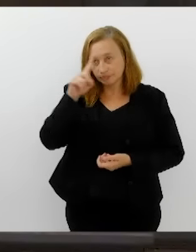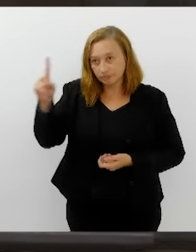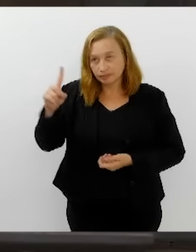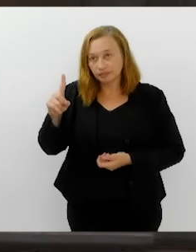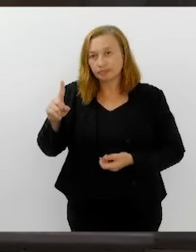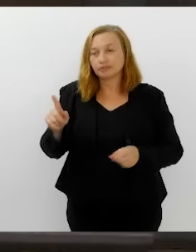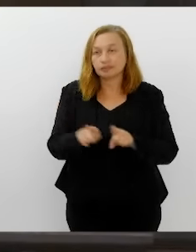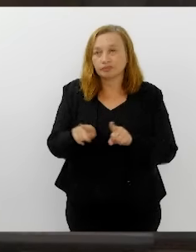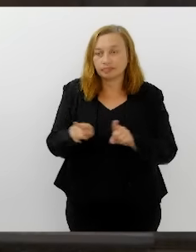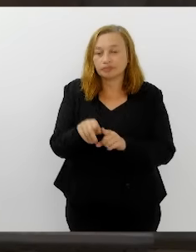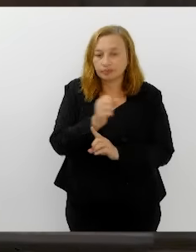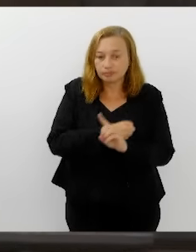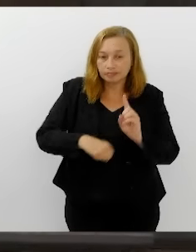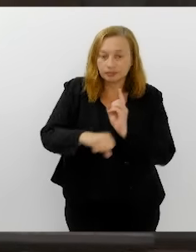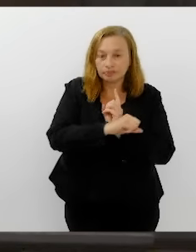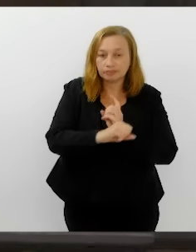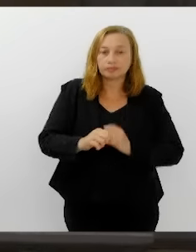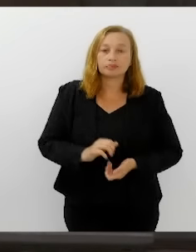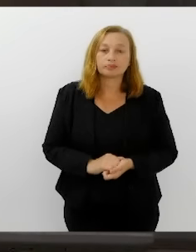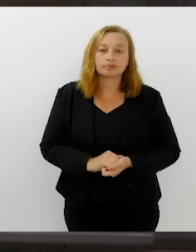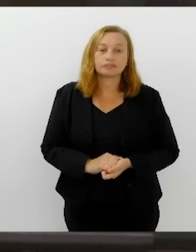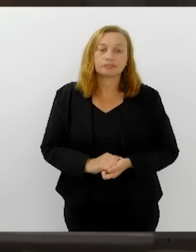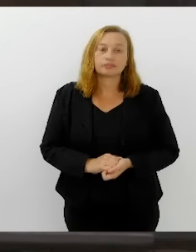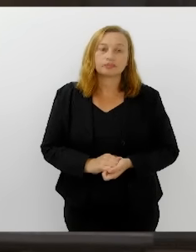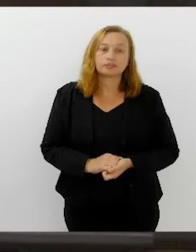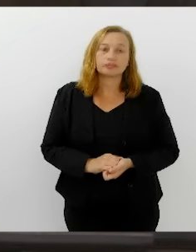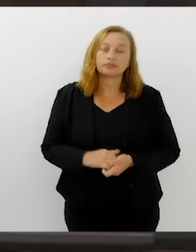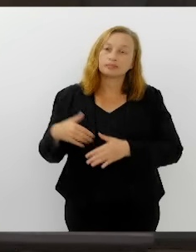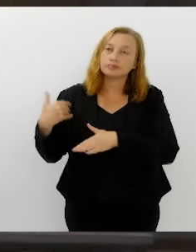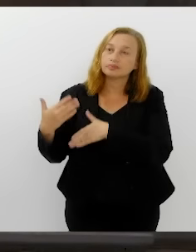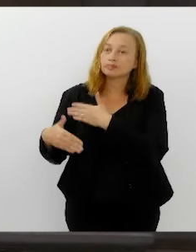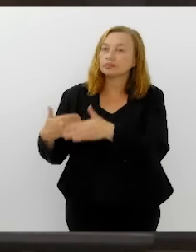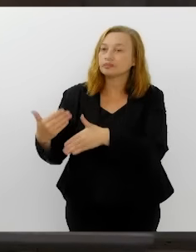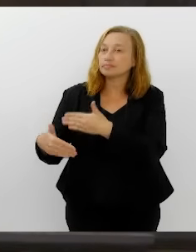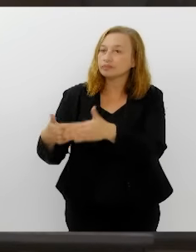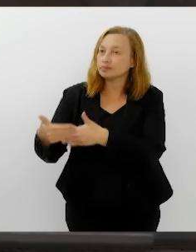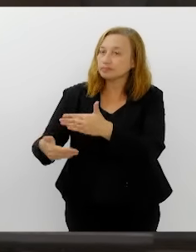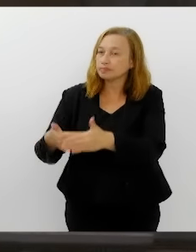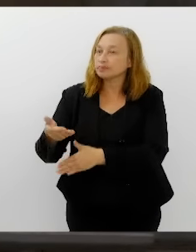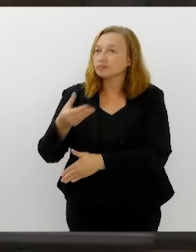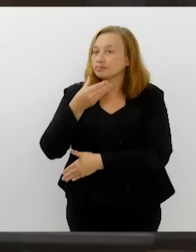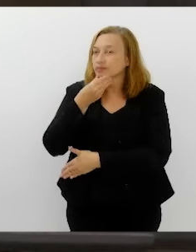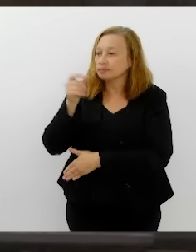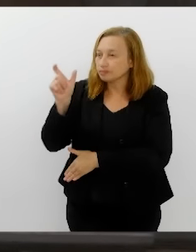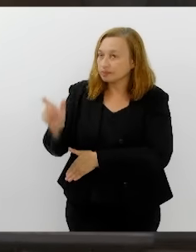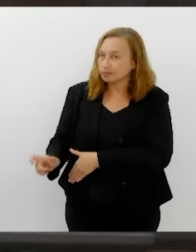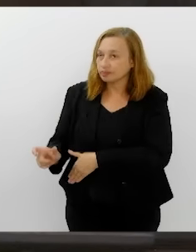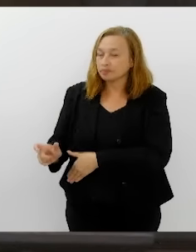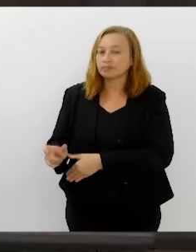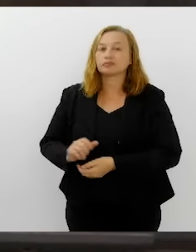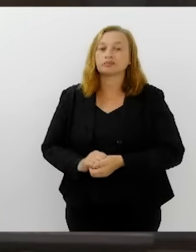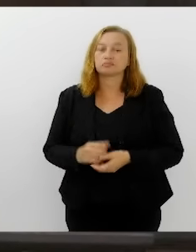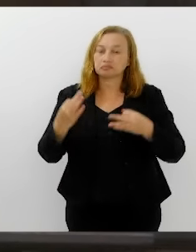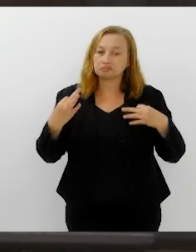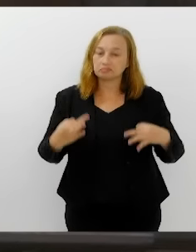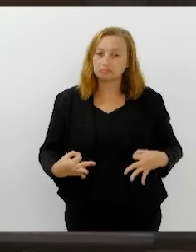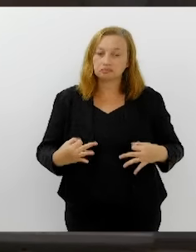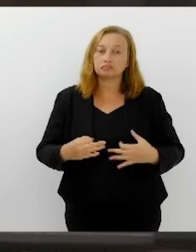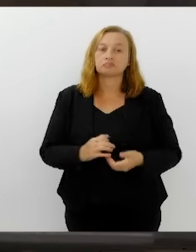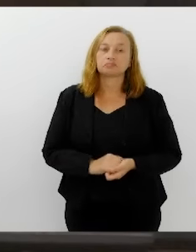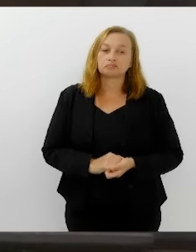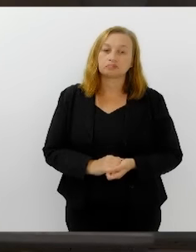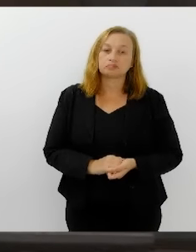pela sociedade. Um cara que tem uma trajetória incontestável, uma conduta ilibada,